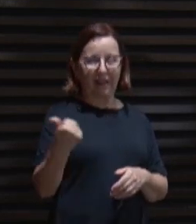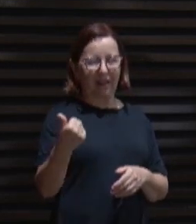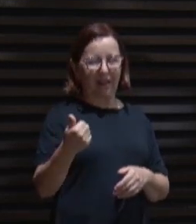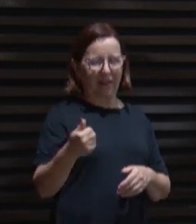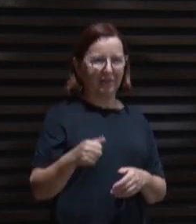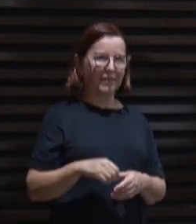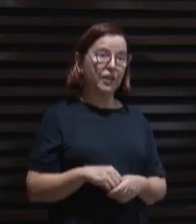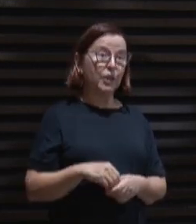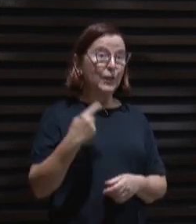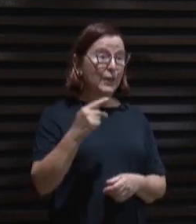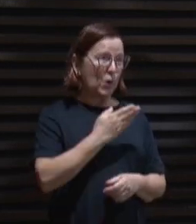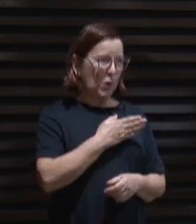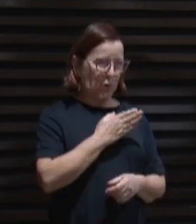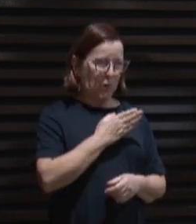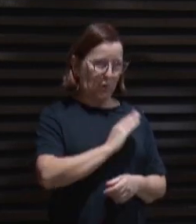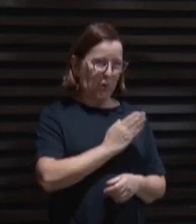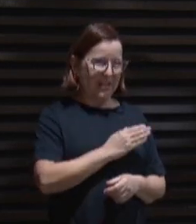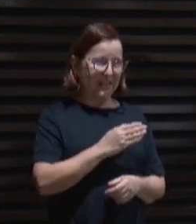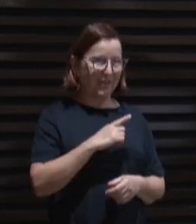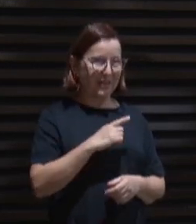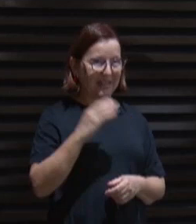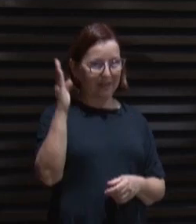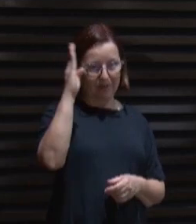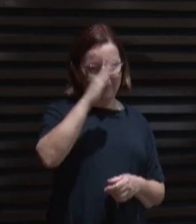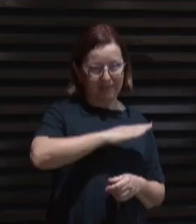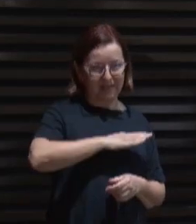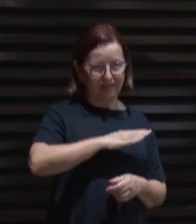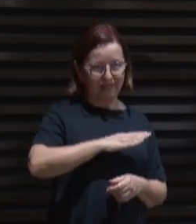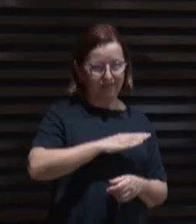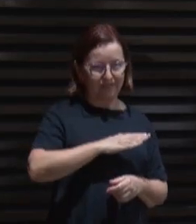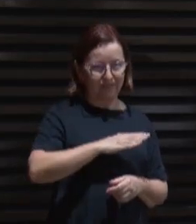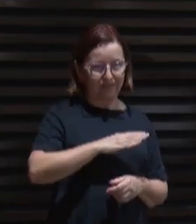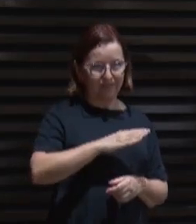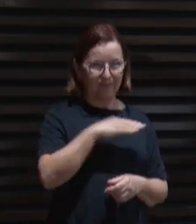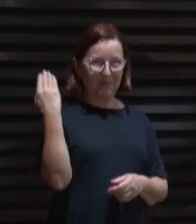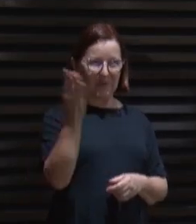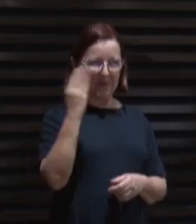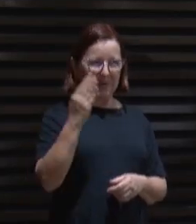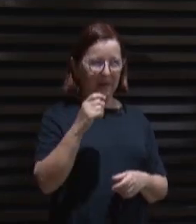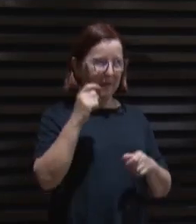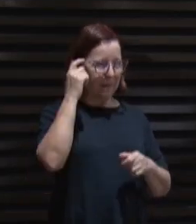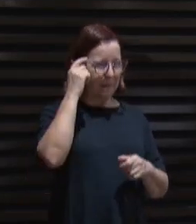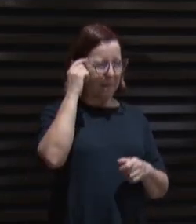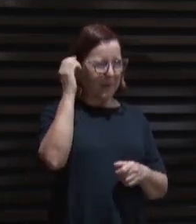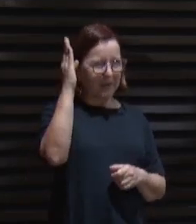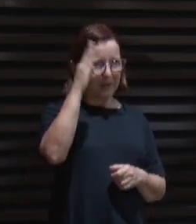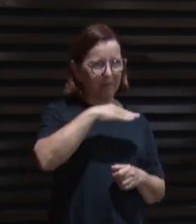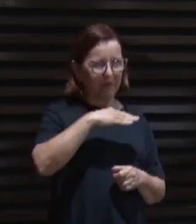seu coração há perversidade. Todo o tempo maquina o mal. Anda